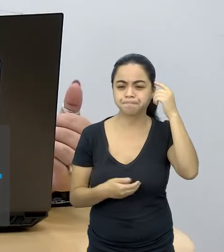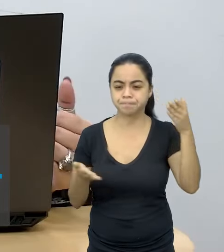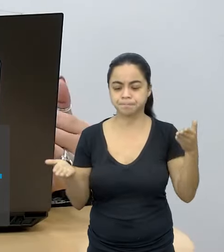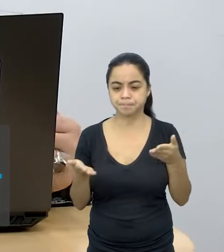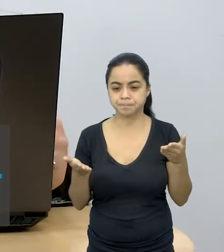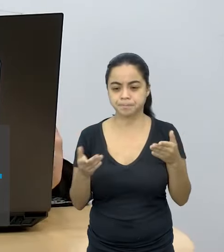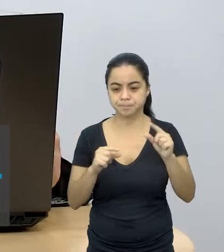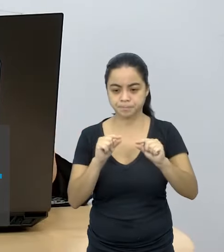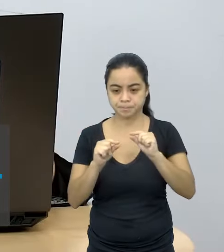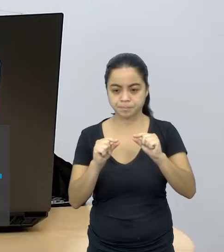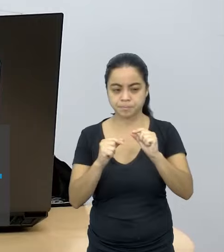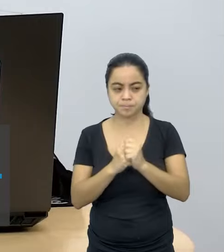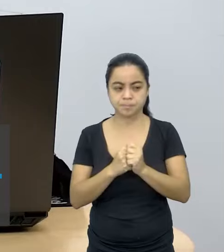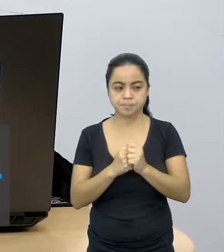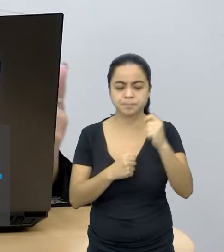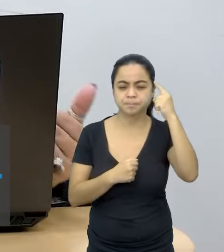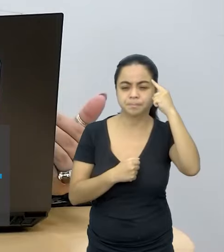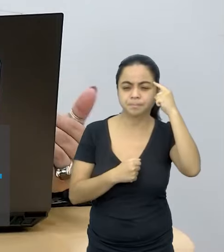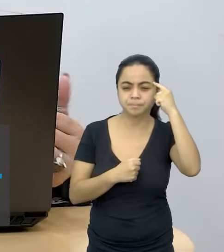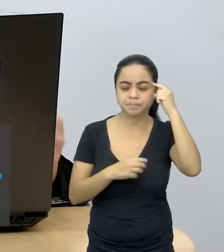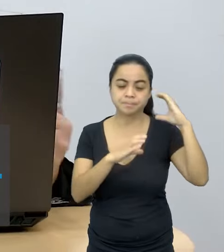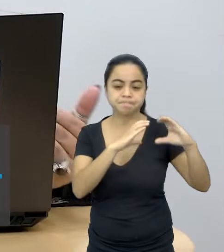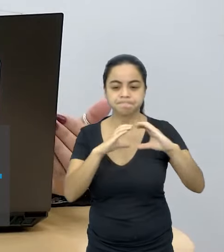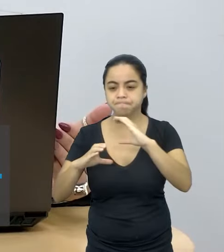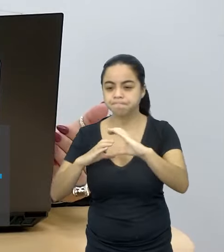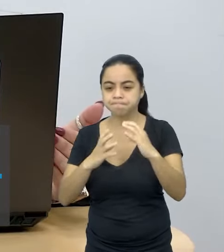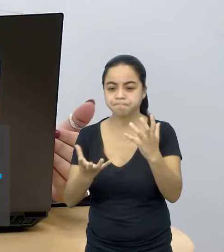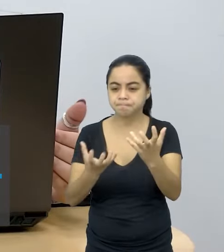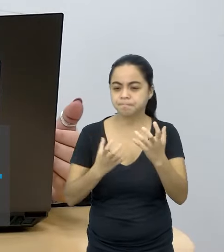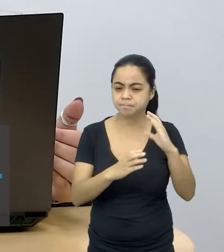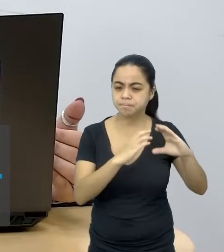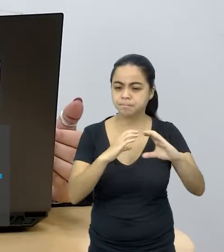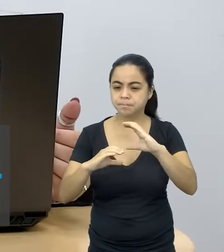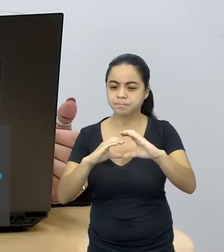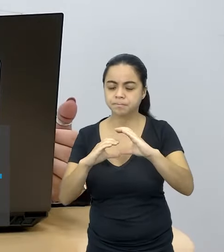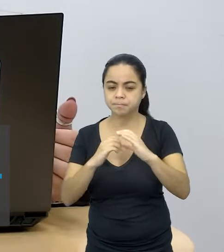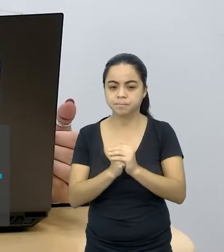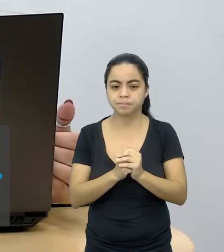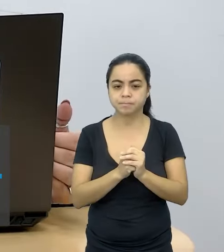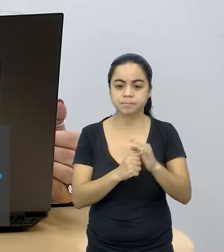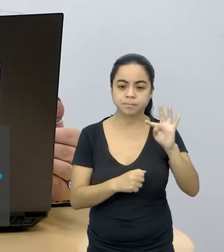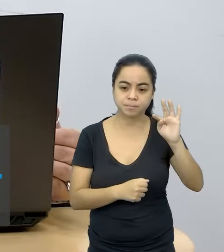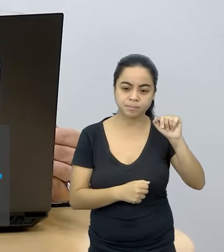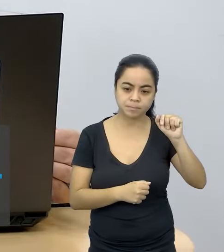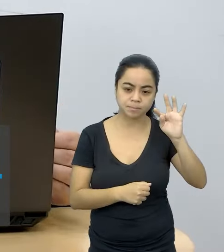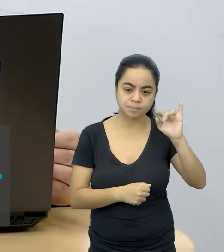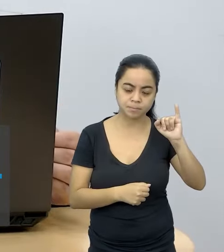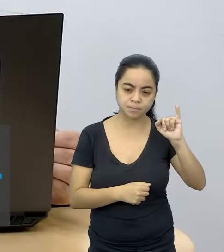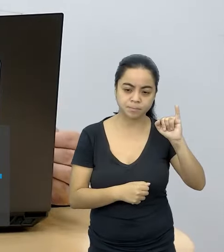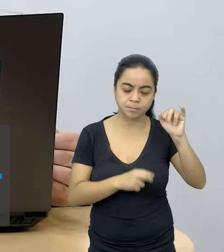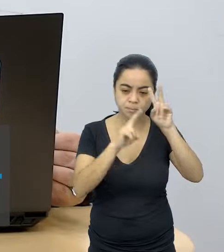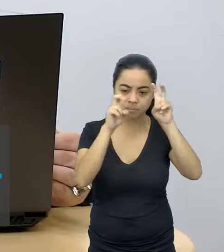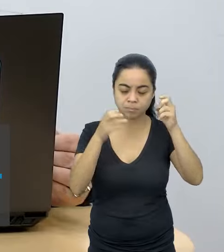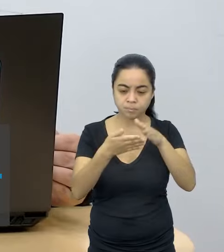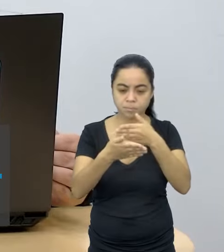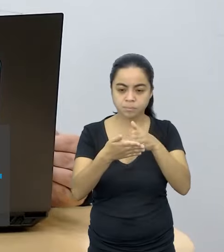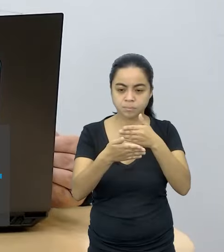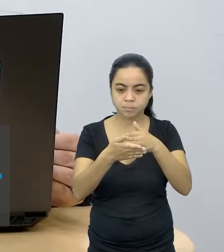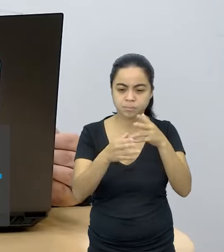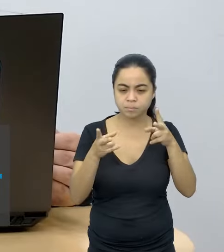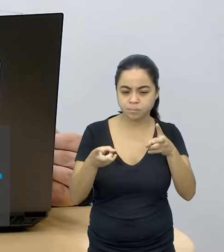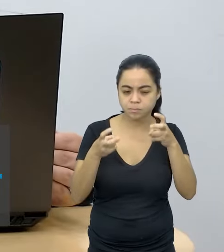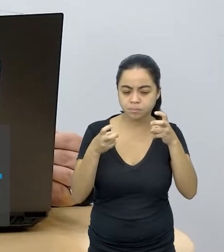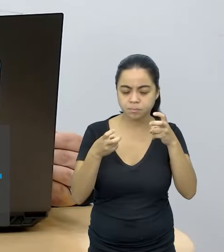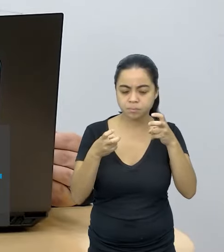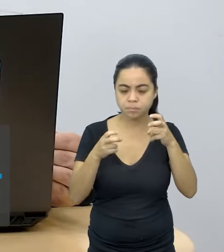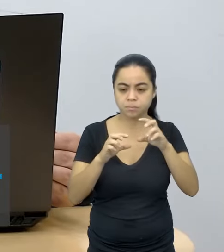hoje? Né? O que vocês pensaram em comunicar? O que vocês gostariam de comunicar? Como a Tati falou do livro, ele pega um trecho do livro e